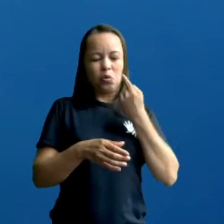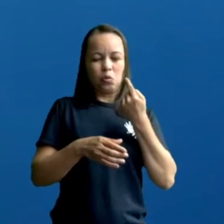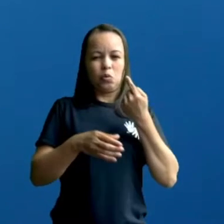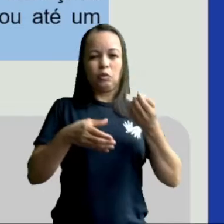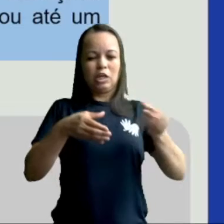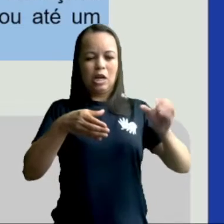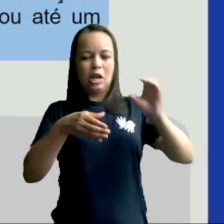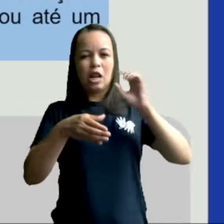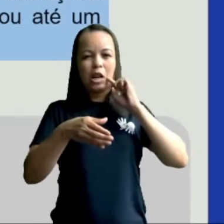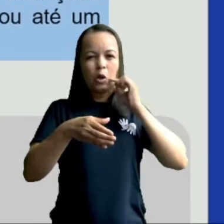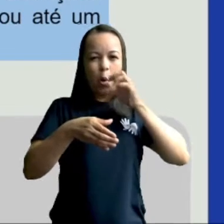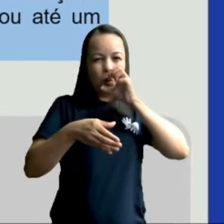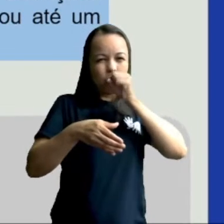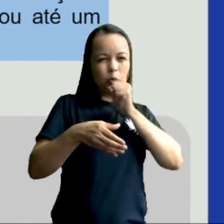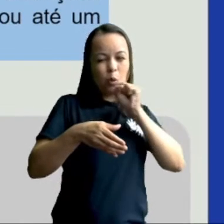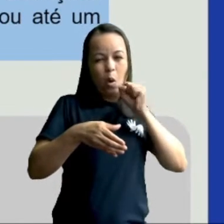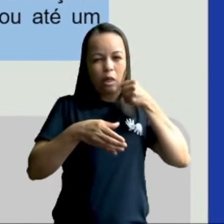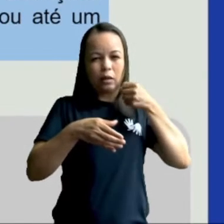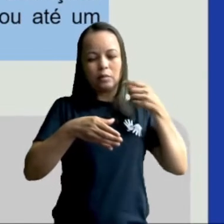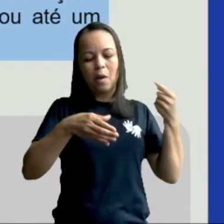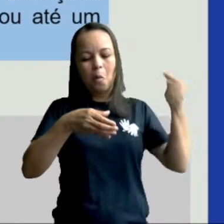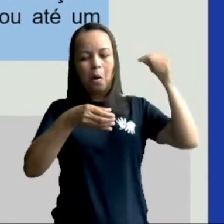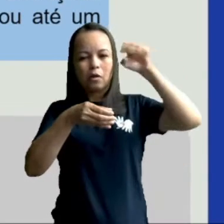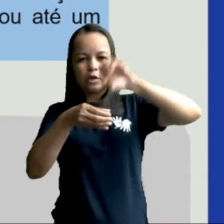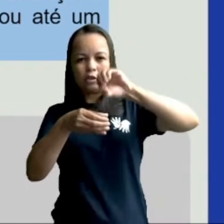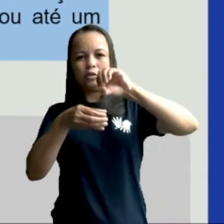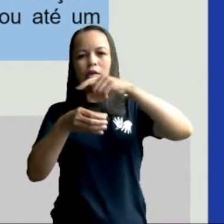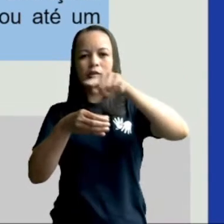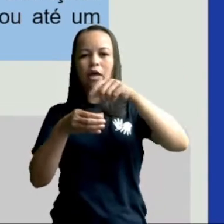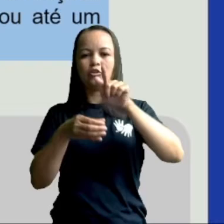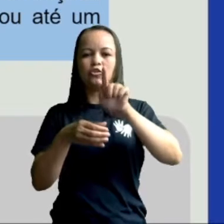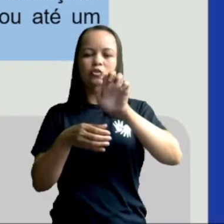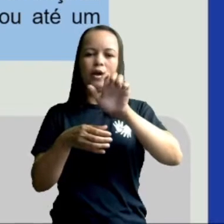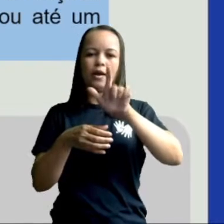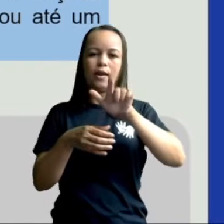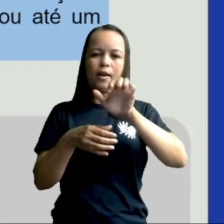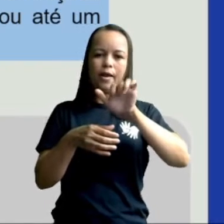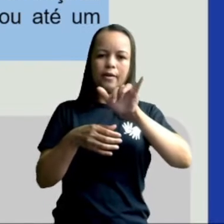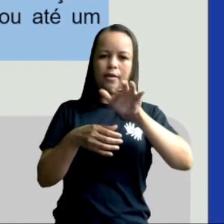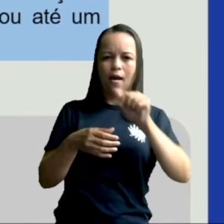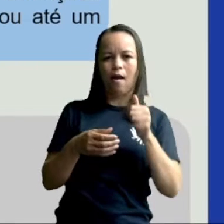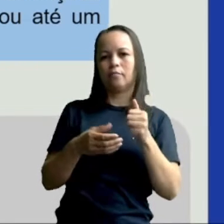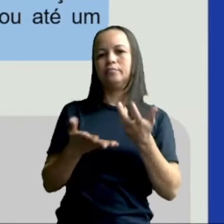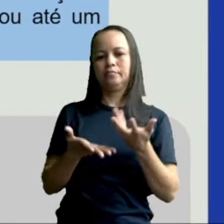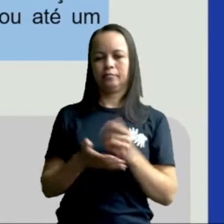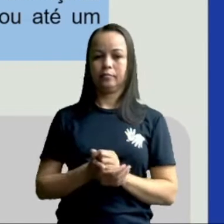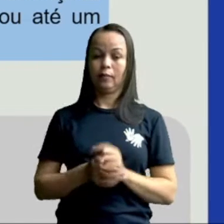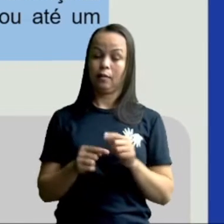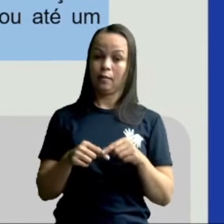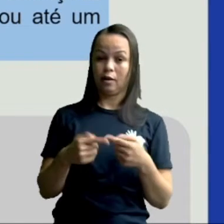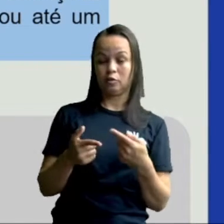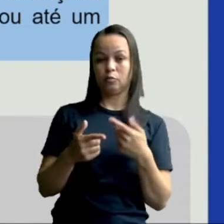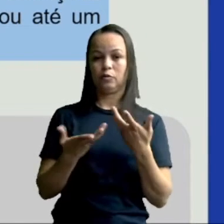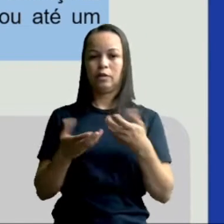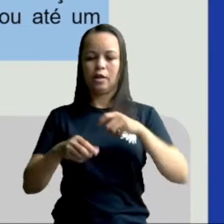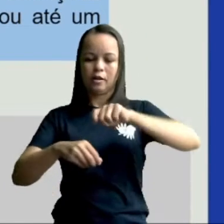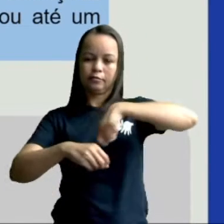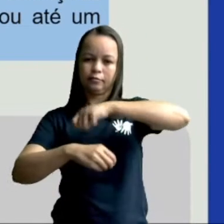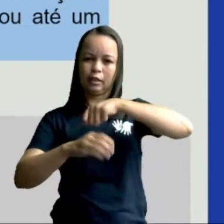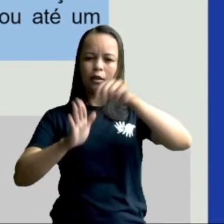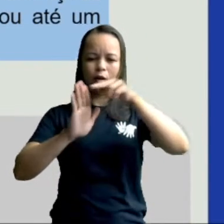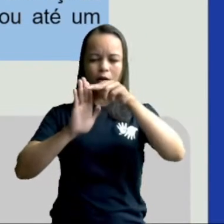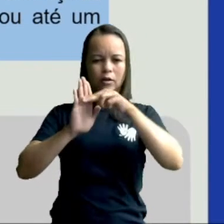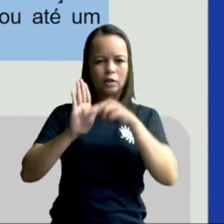ver. Suco de limão, indispensável ao fazer uma geleia. Mesmo que a receita que você